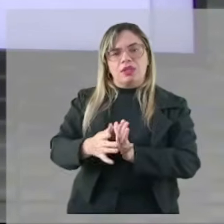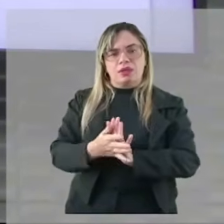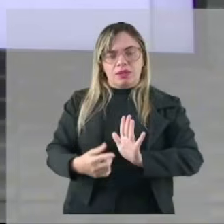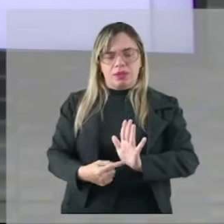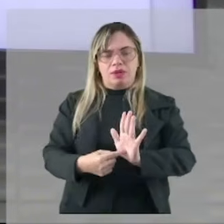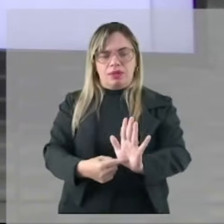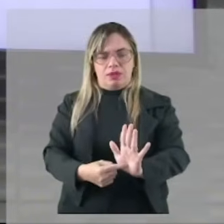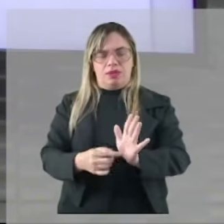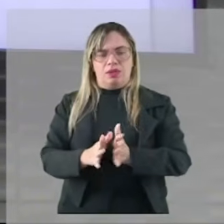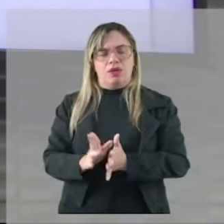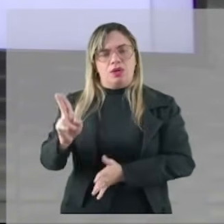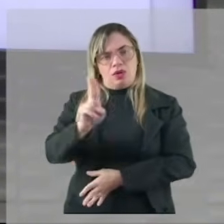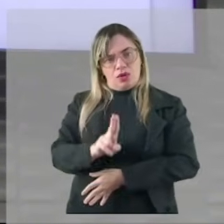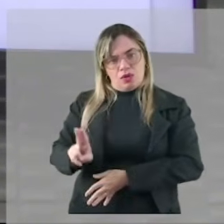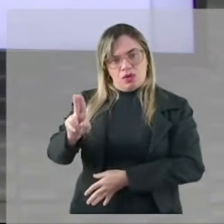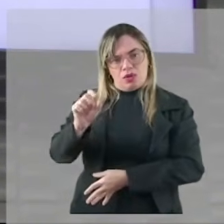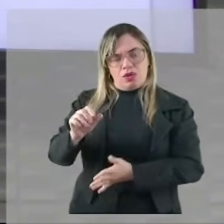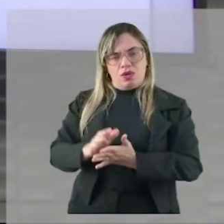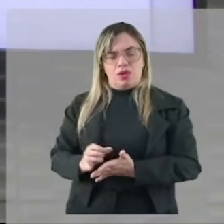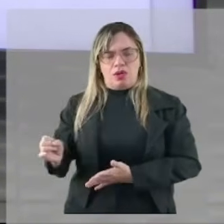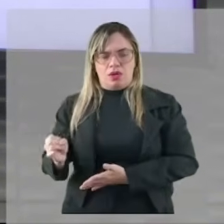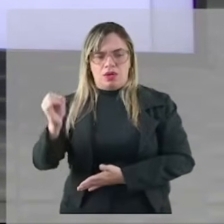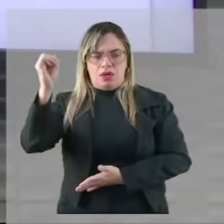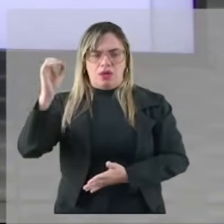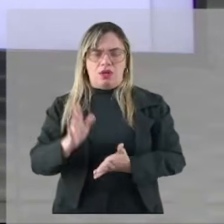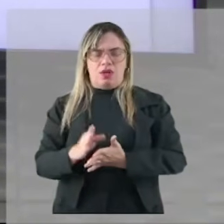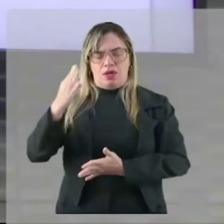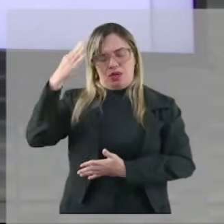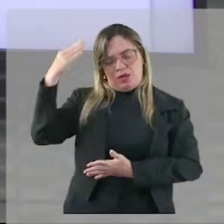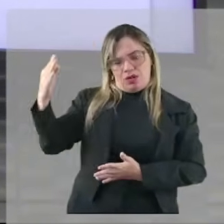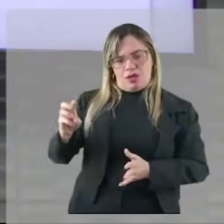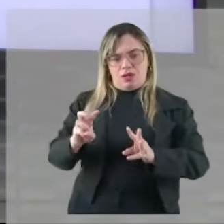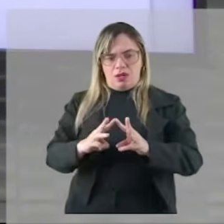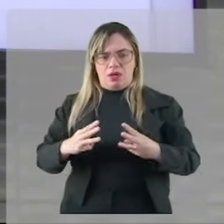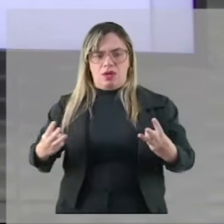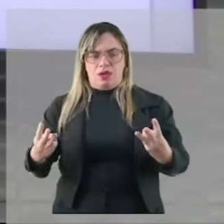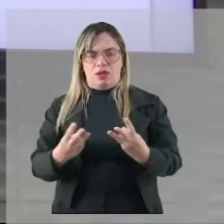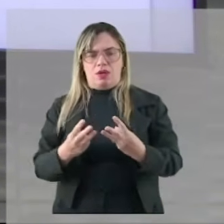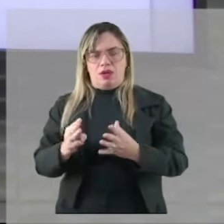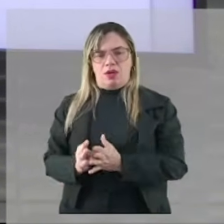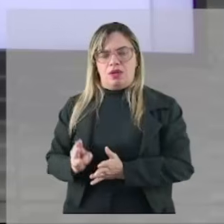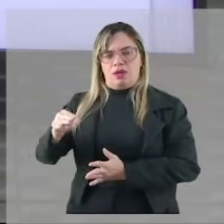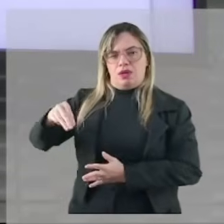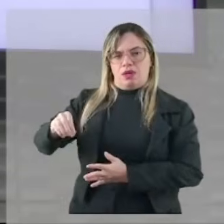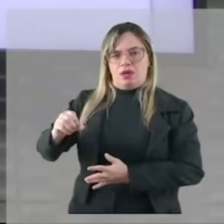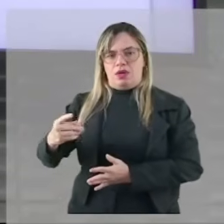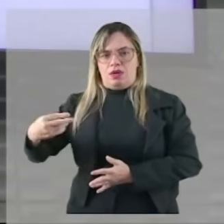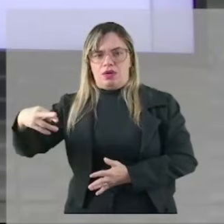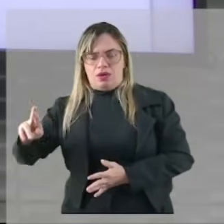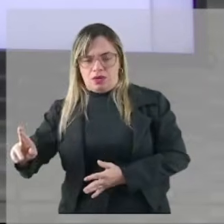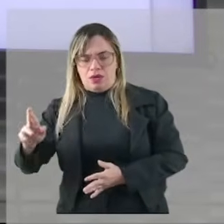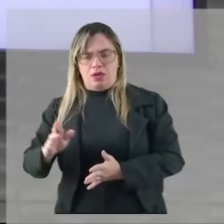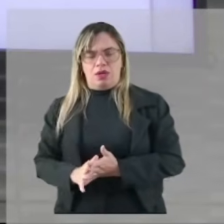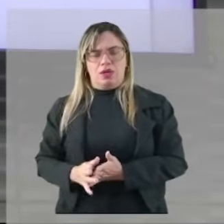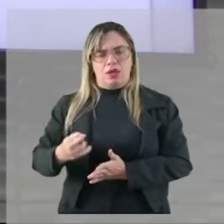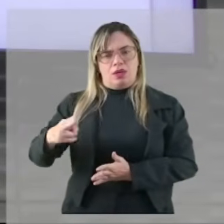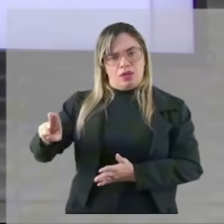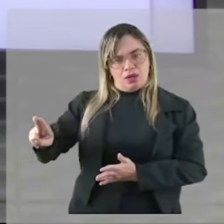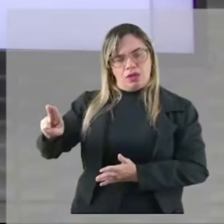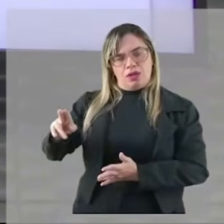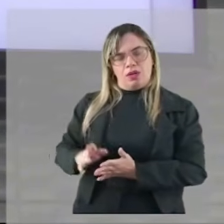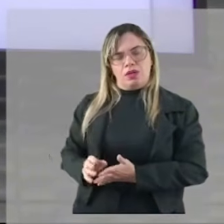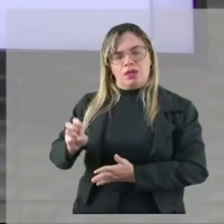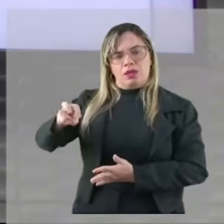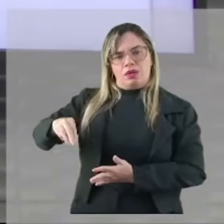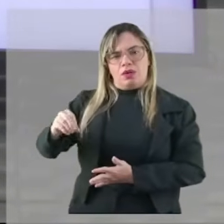útil para a gente achar a famosa massa molar, tá? Que nós também podemos chamar aqui de massa molecular. Eu vou te dar um